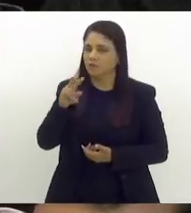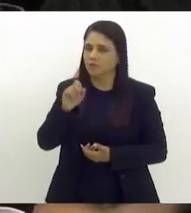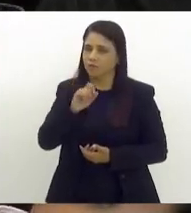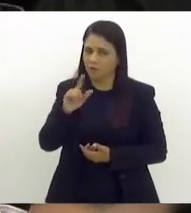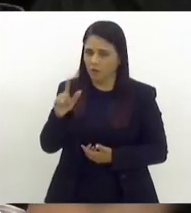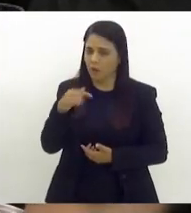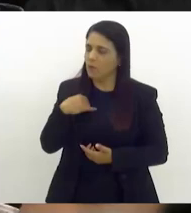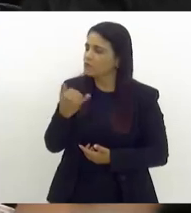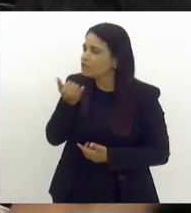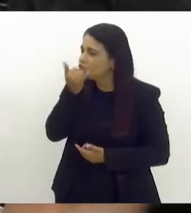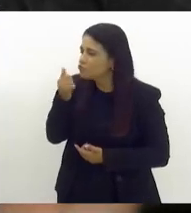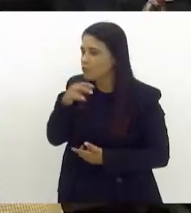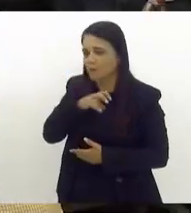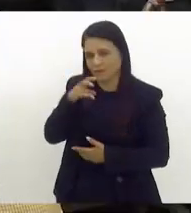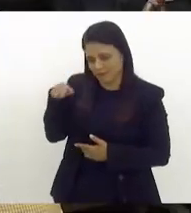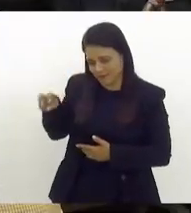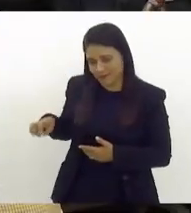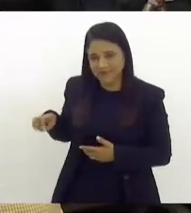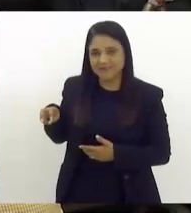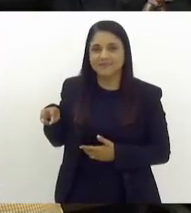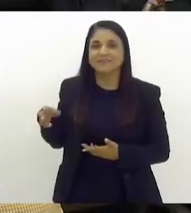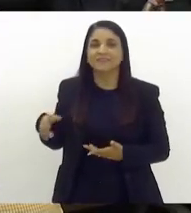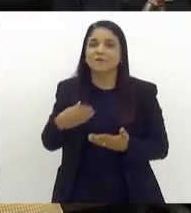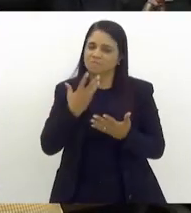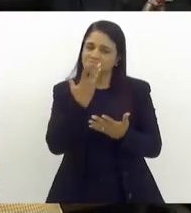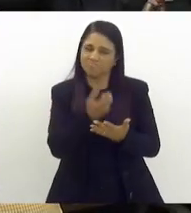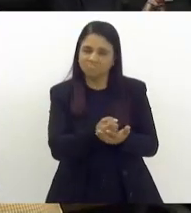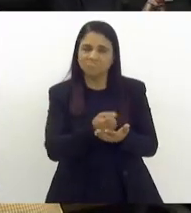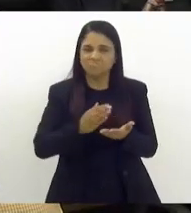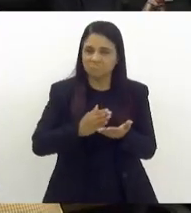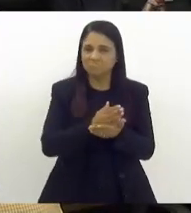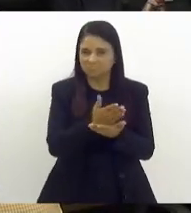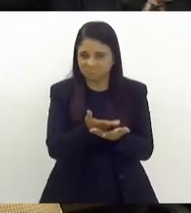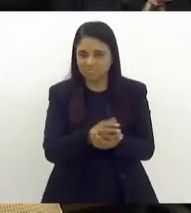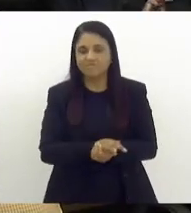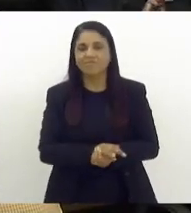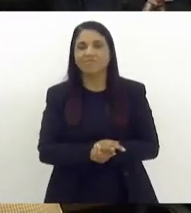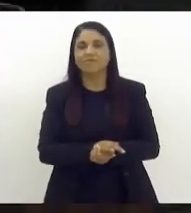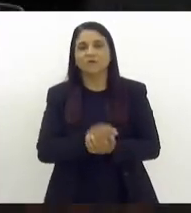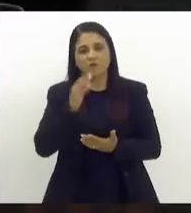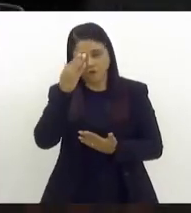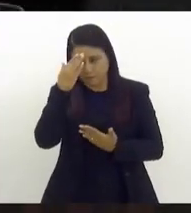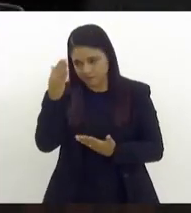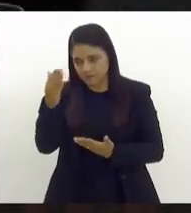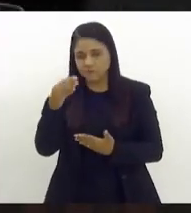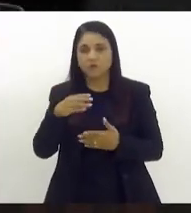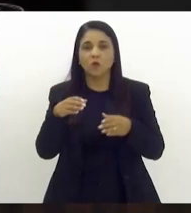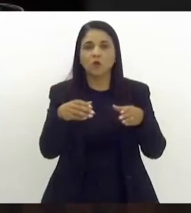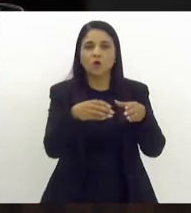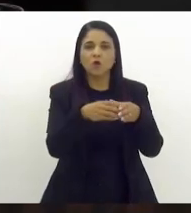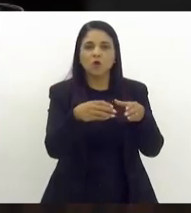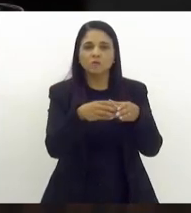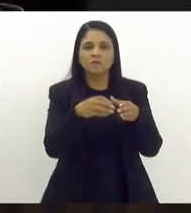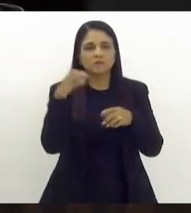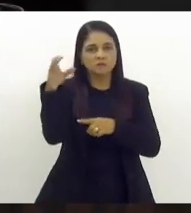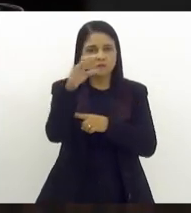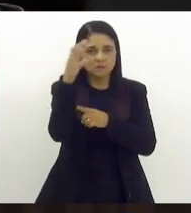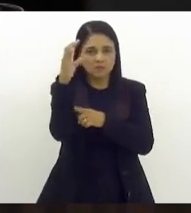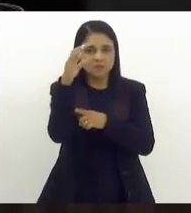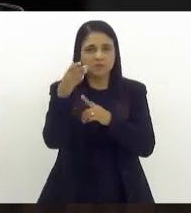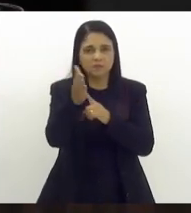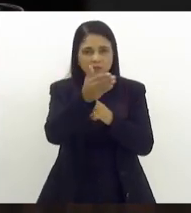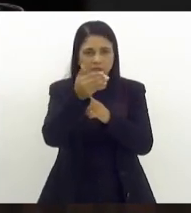está aqui do meu lado. Parecer favorável, tia Ju. Obrigada. Pela Comissão de Ciência e